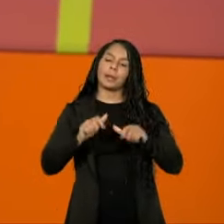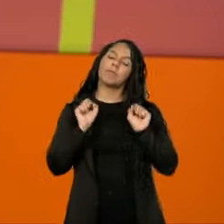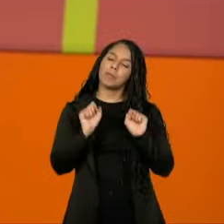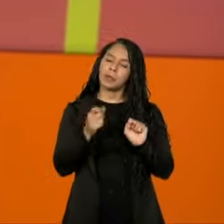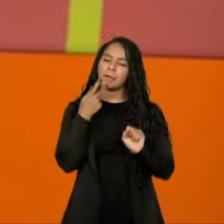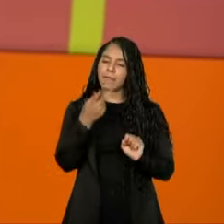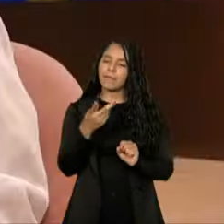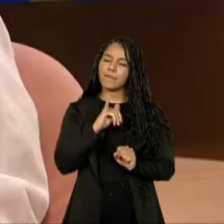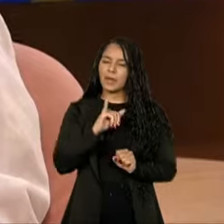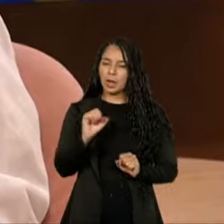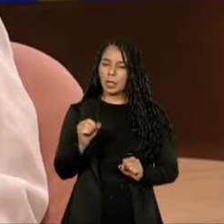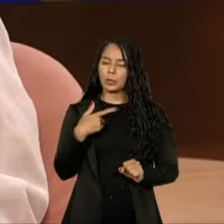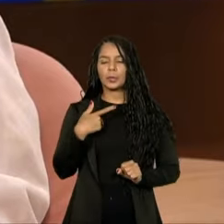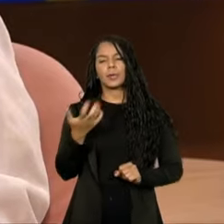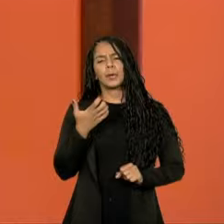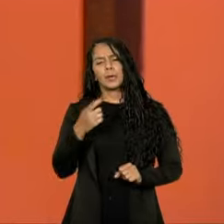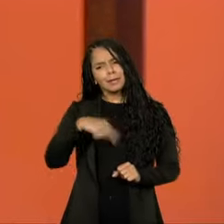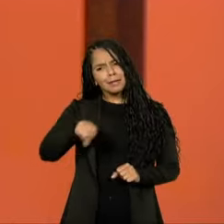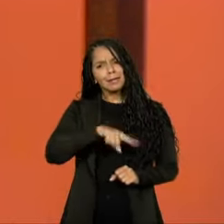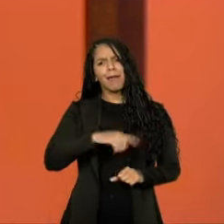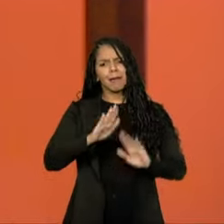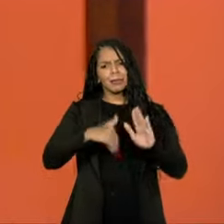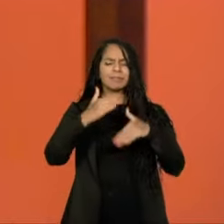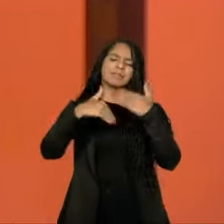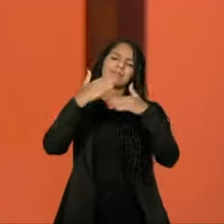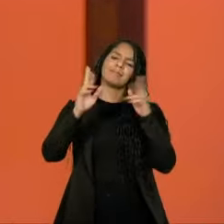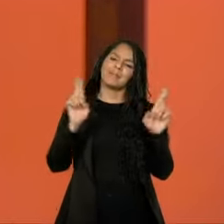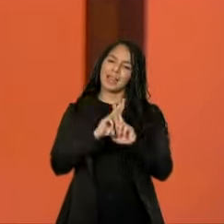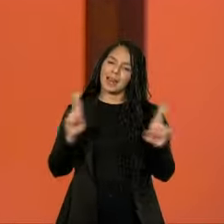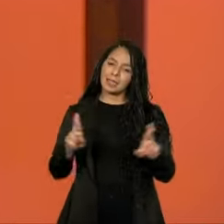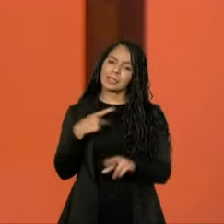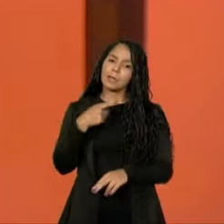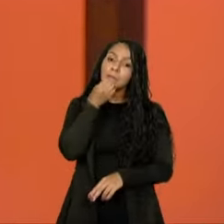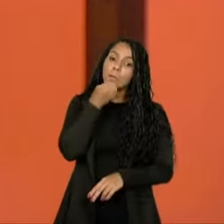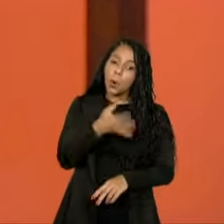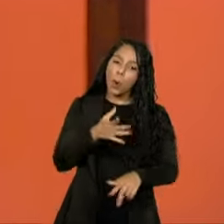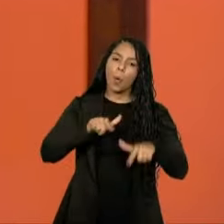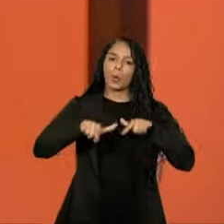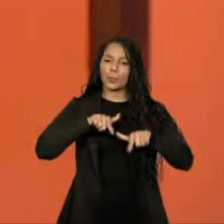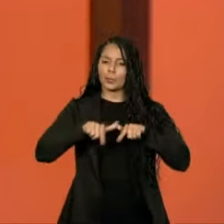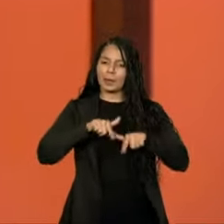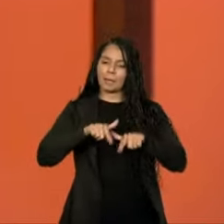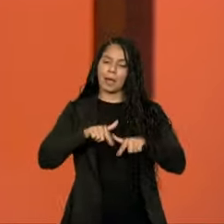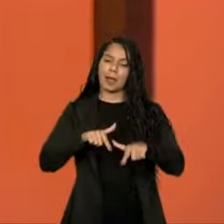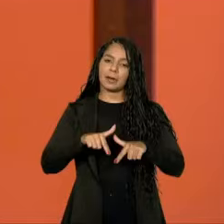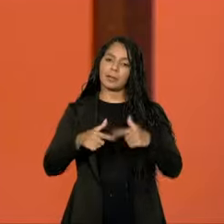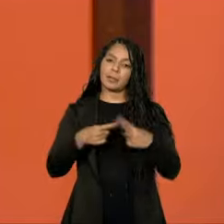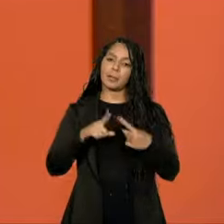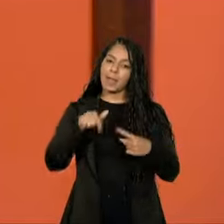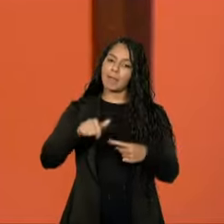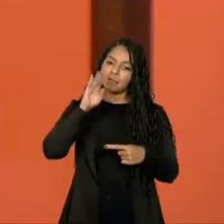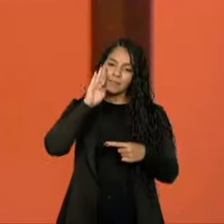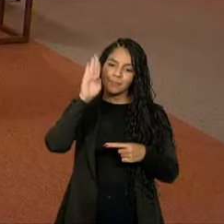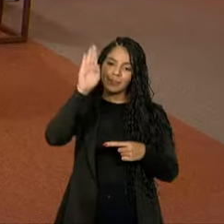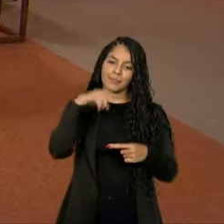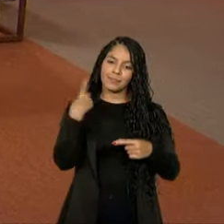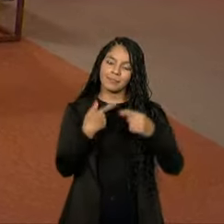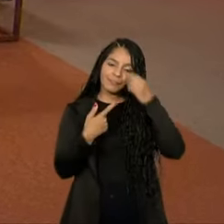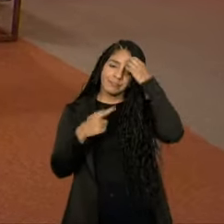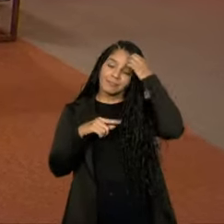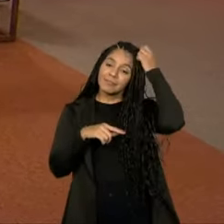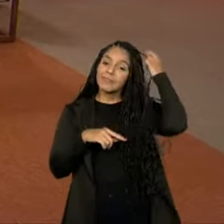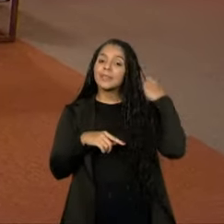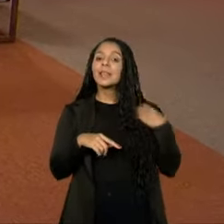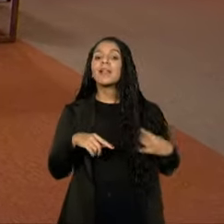isso, eu acho que... Eu queria que eles desenvolvessem essa relação saudável... Com o trabalho, com o trabalho, né? Que claro, trabalho é fundamental claro. Pra gente, Foi né? assim com você, Cissa,